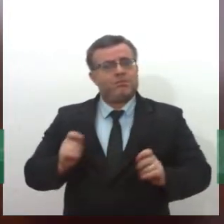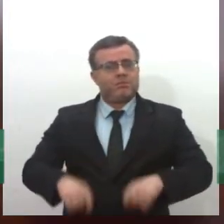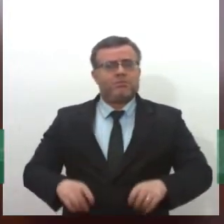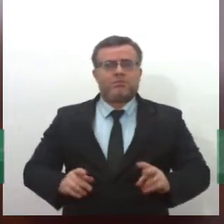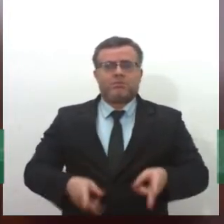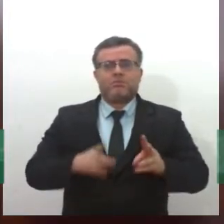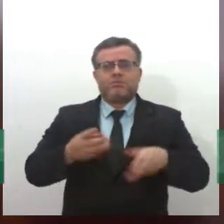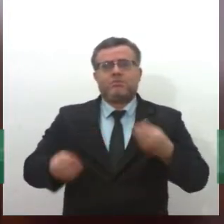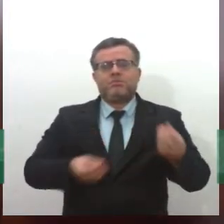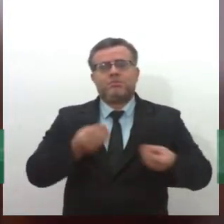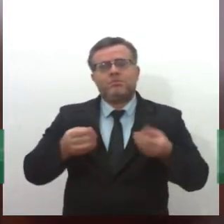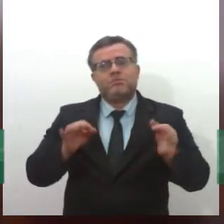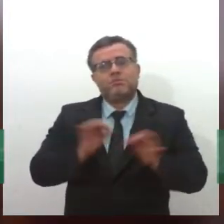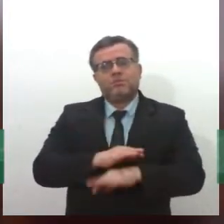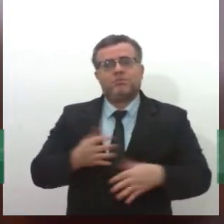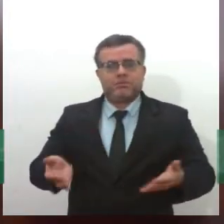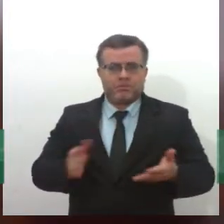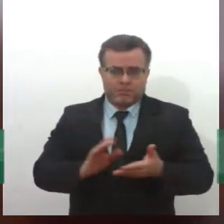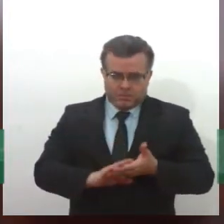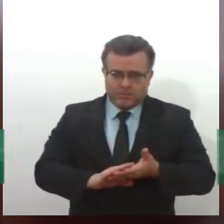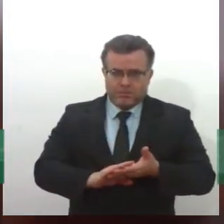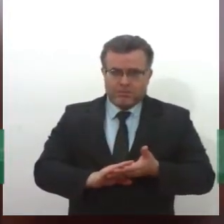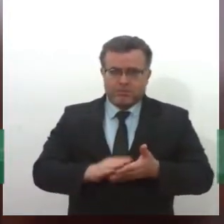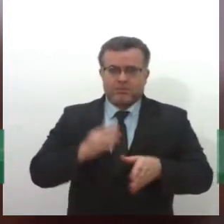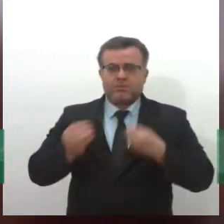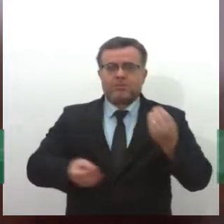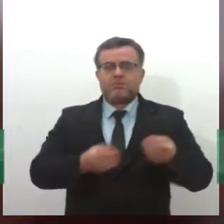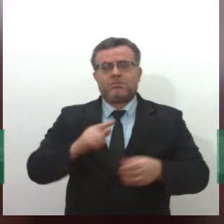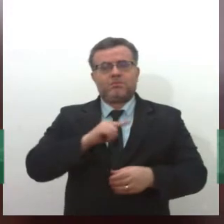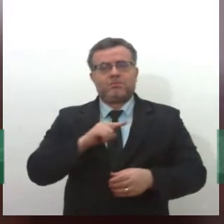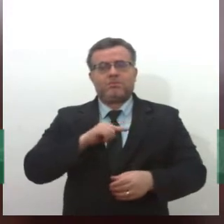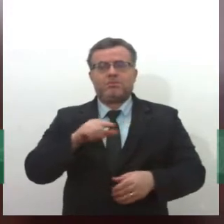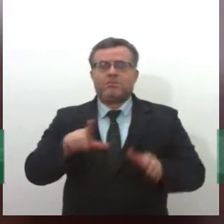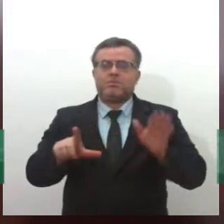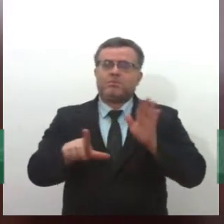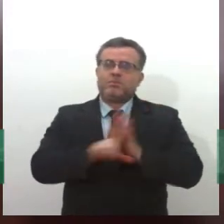isso gera a sensação para os partidos de que, ó, existe a lei, mas